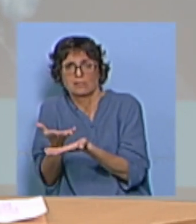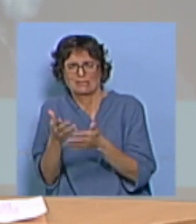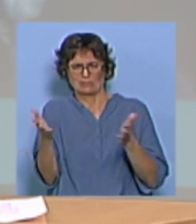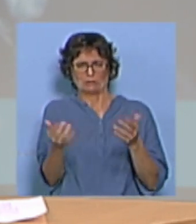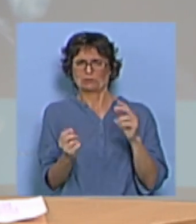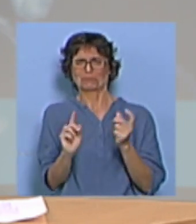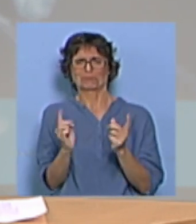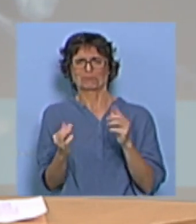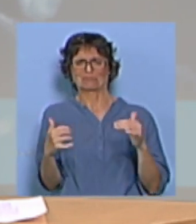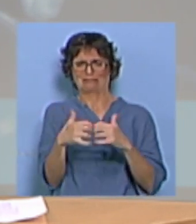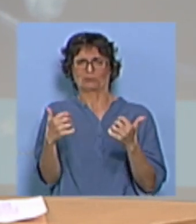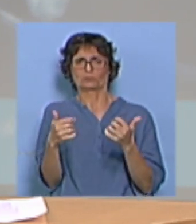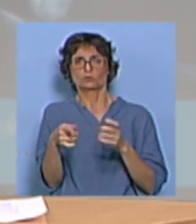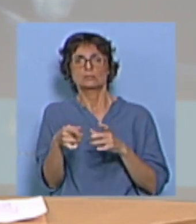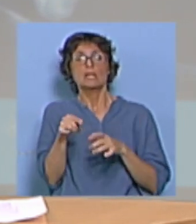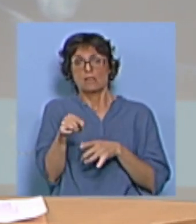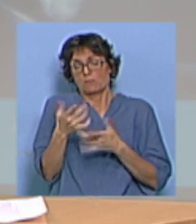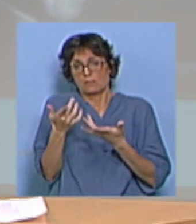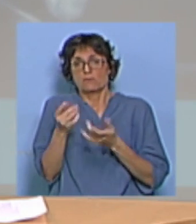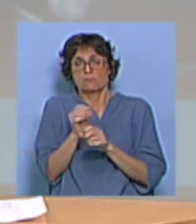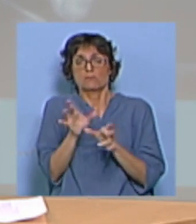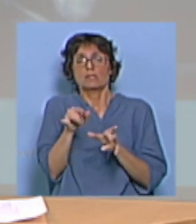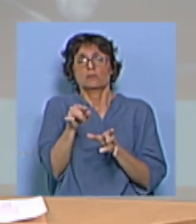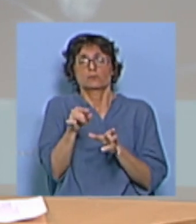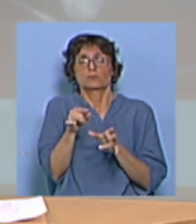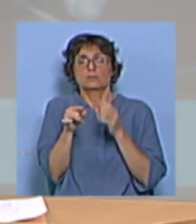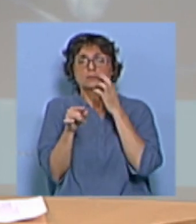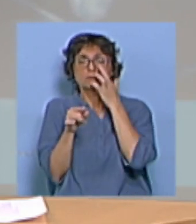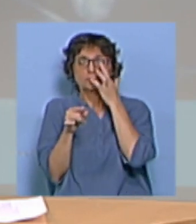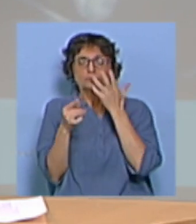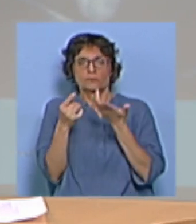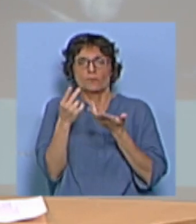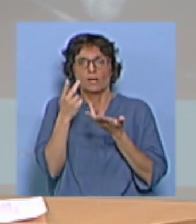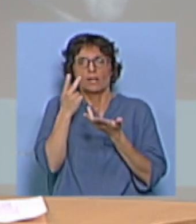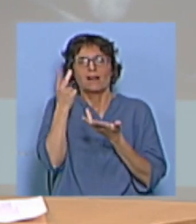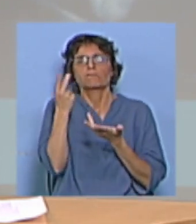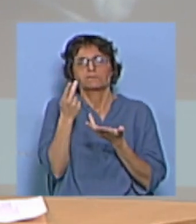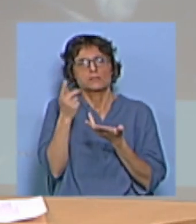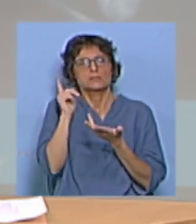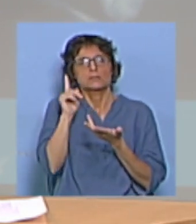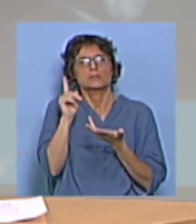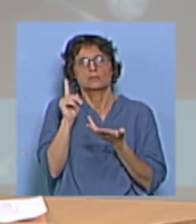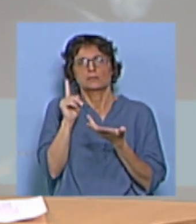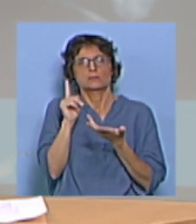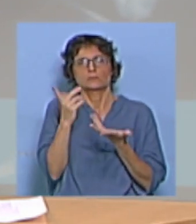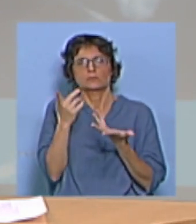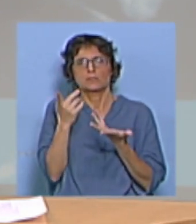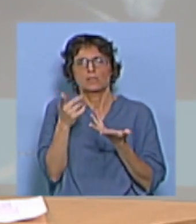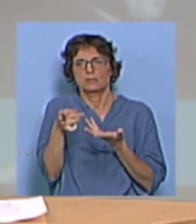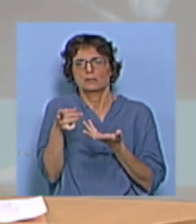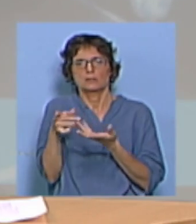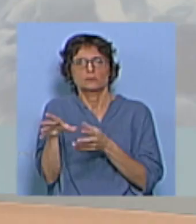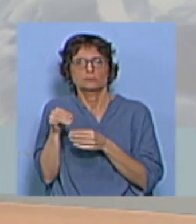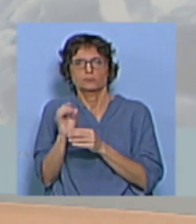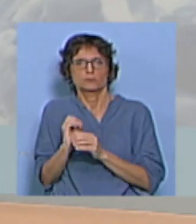direito que todos os cidadãos têm, de que não se atende contra essa vida e, concretamente, nesta situação da eutanásia. Que